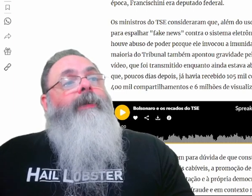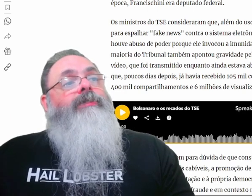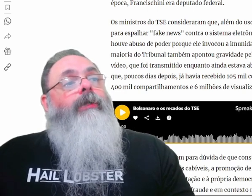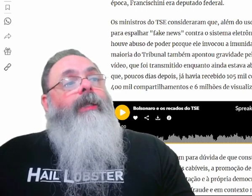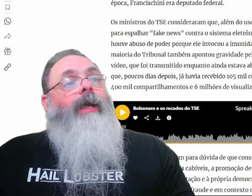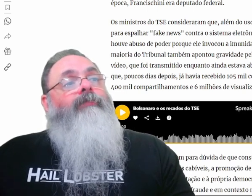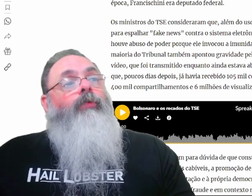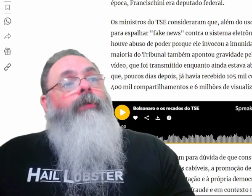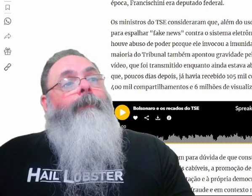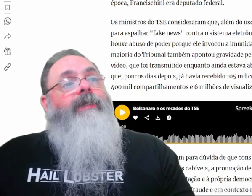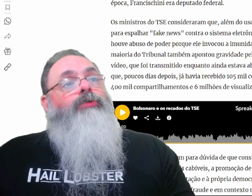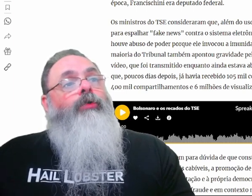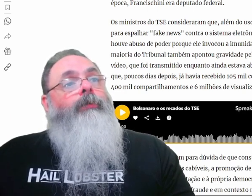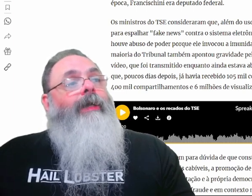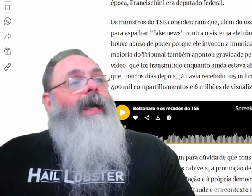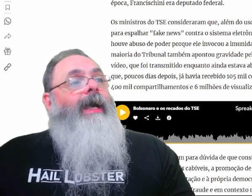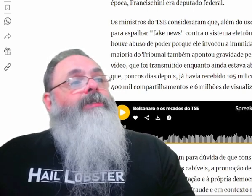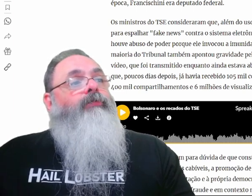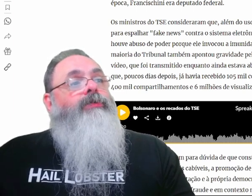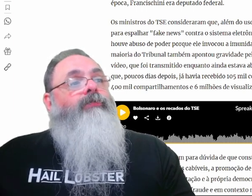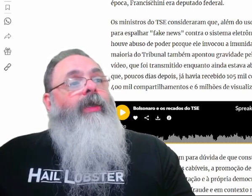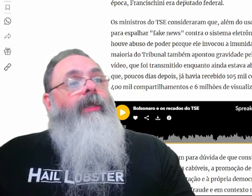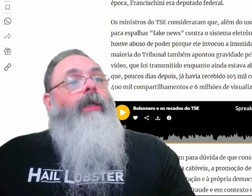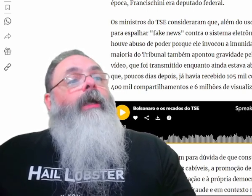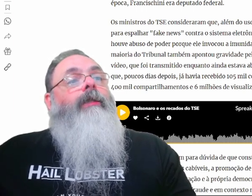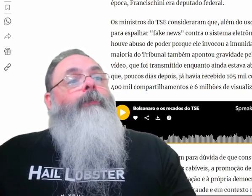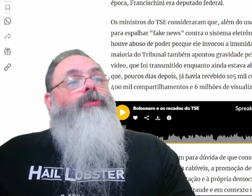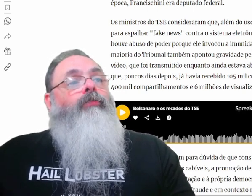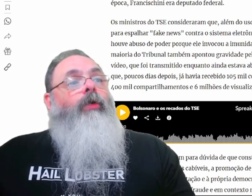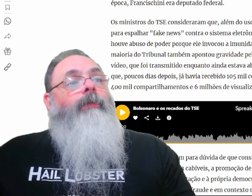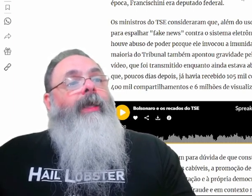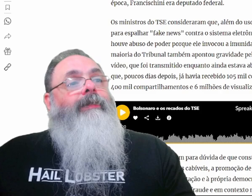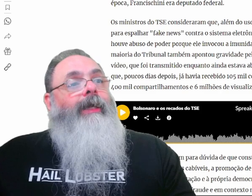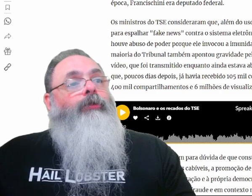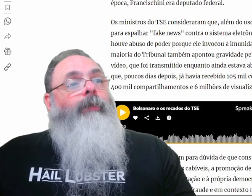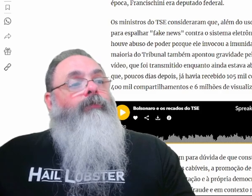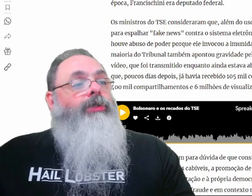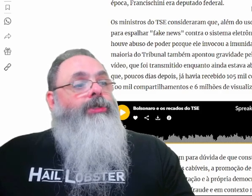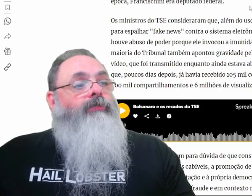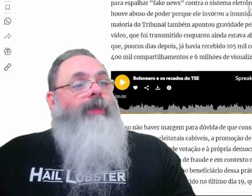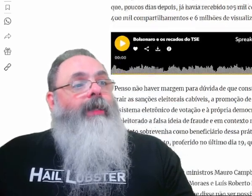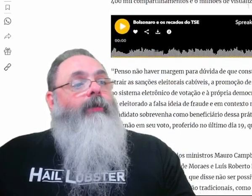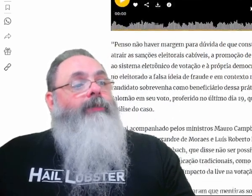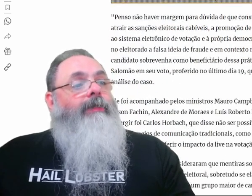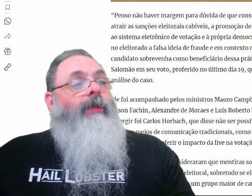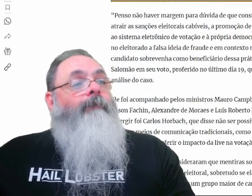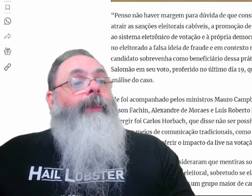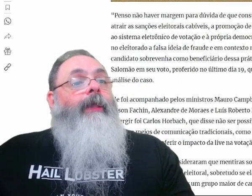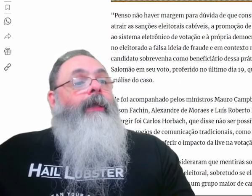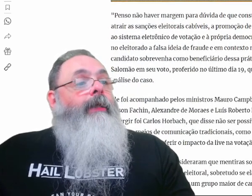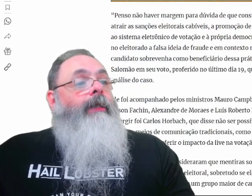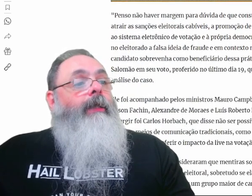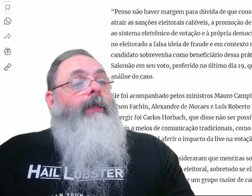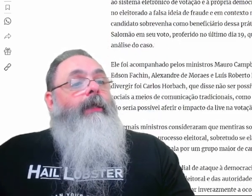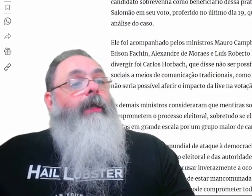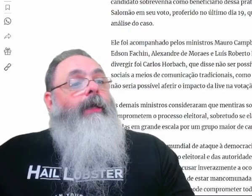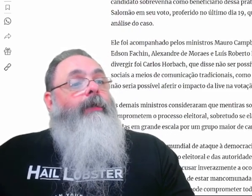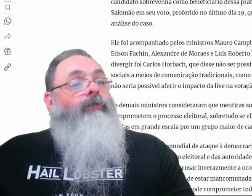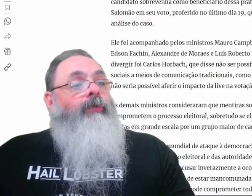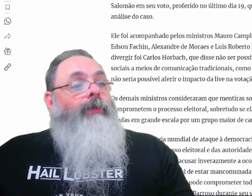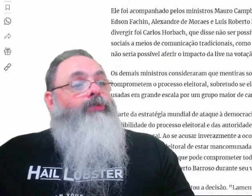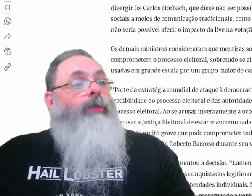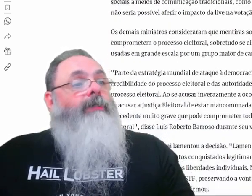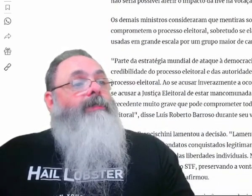aparecia um aparecer aplicava um e aparece o nome do Haddad se fosse fake depois eu volto e me retrato mas não vou deixar de falar coisa e tal e